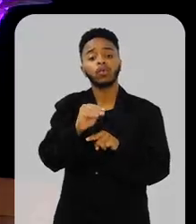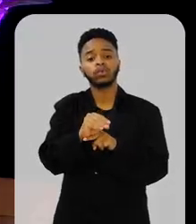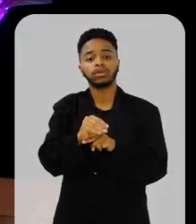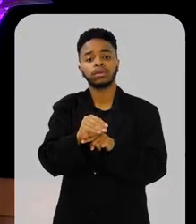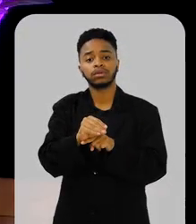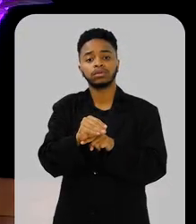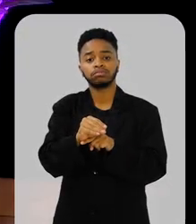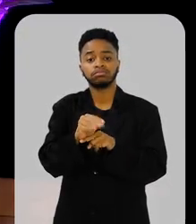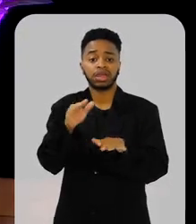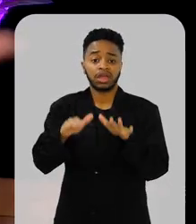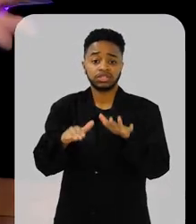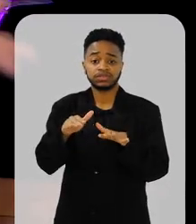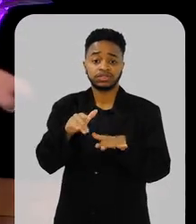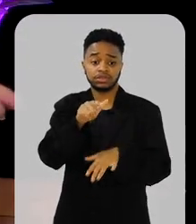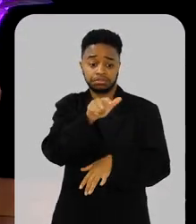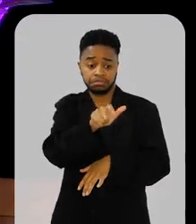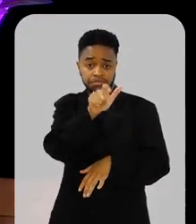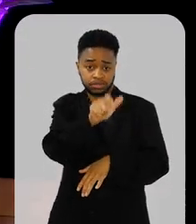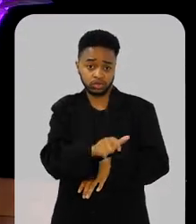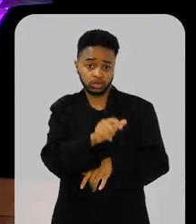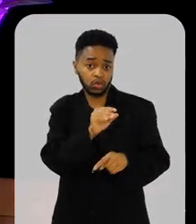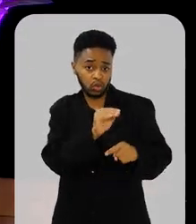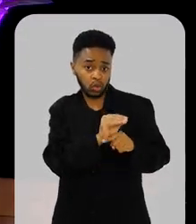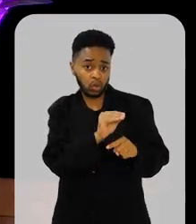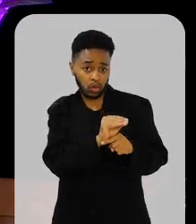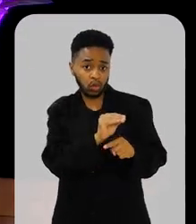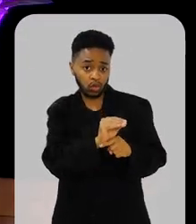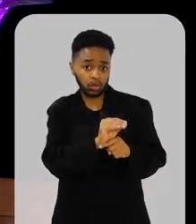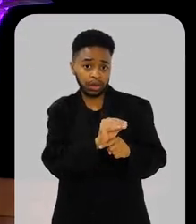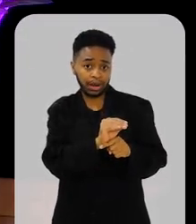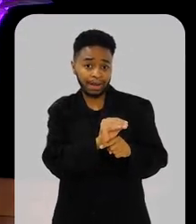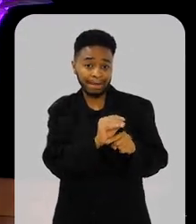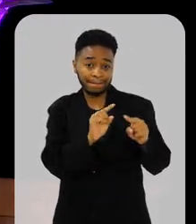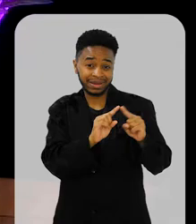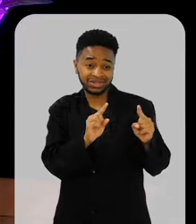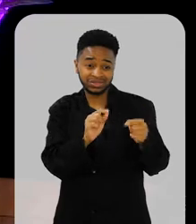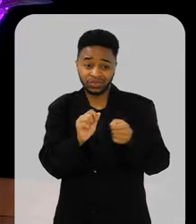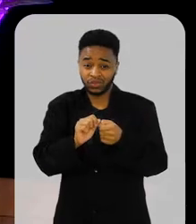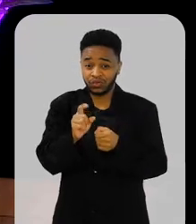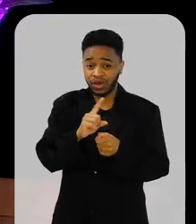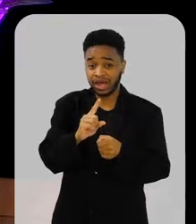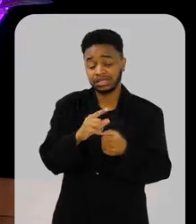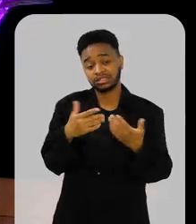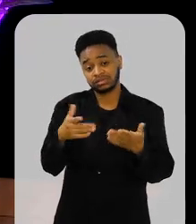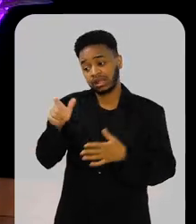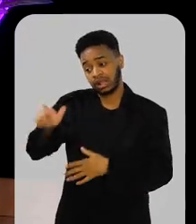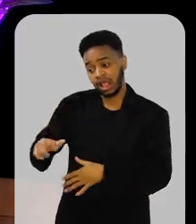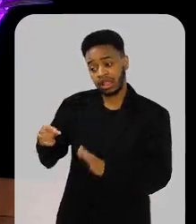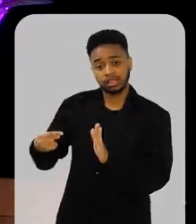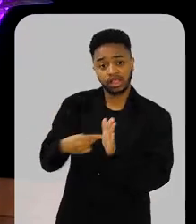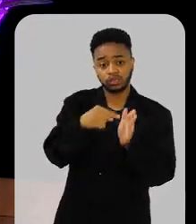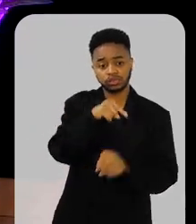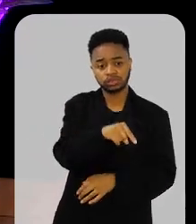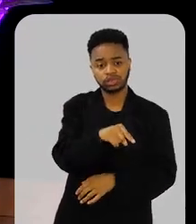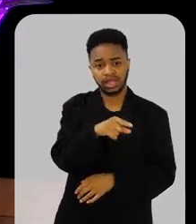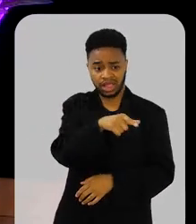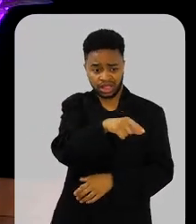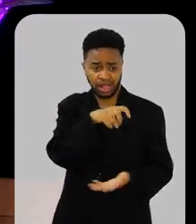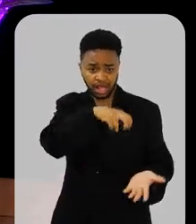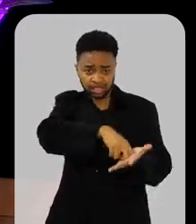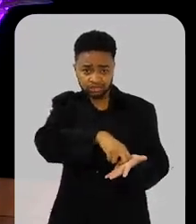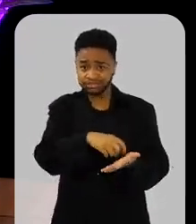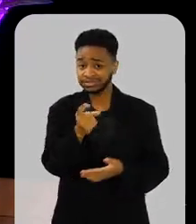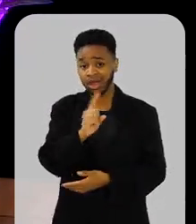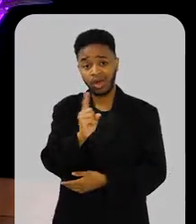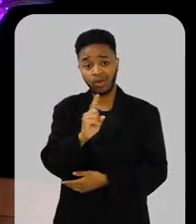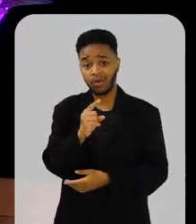idosa, às vezes, é uma pessoa que tem a curatela. Então, ela cuida, mas ela não está cuidando. Então, aquela irmã denuncia. Ela vai ser punida? Não,